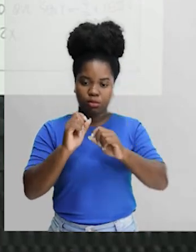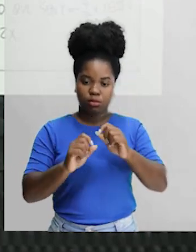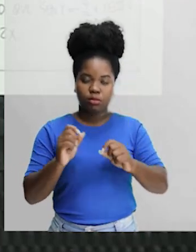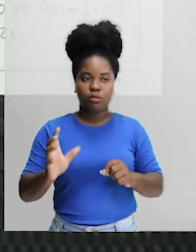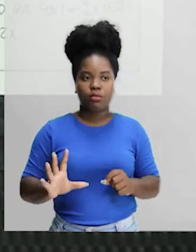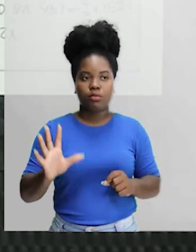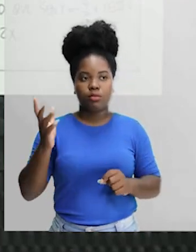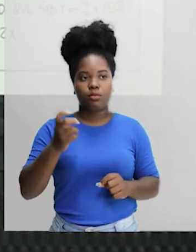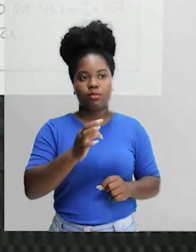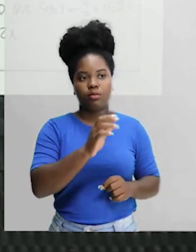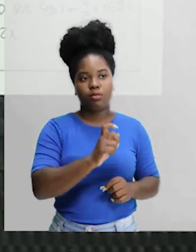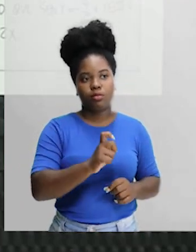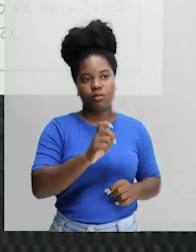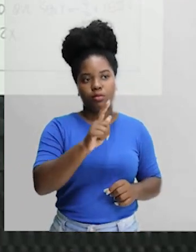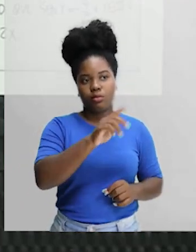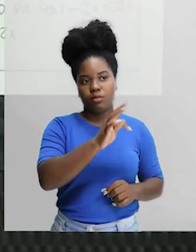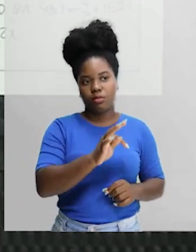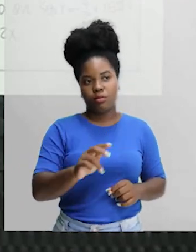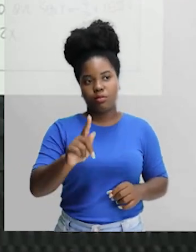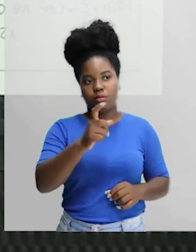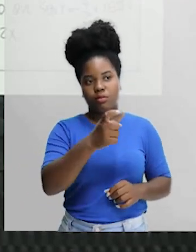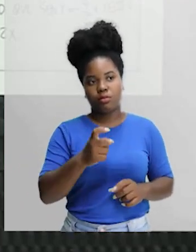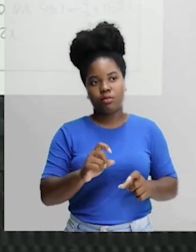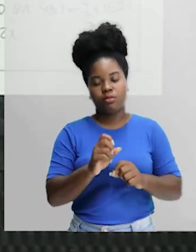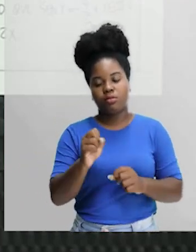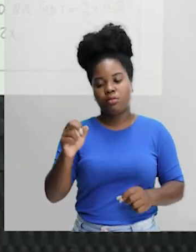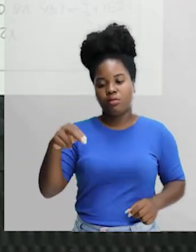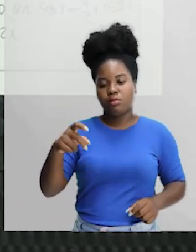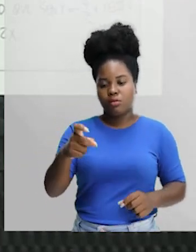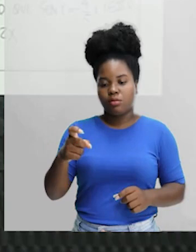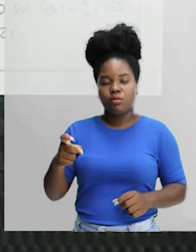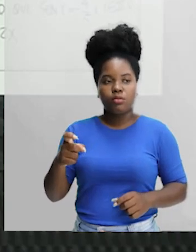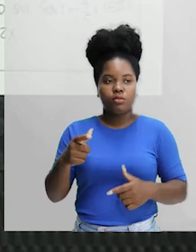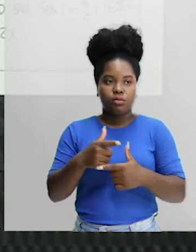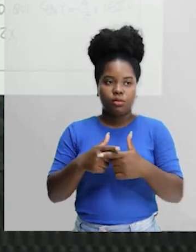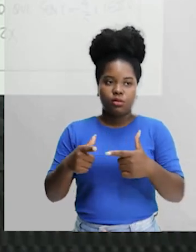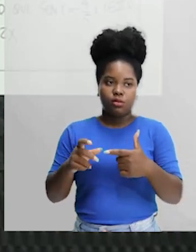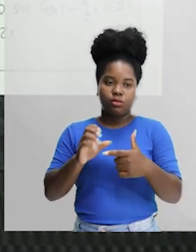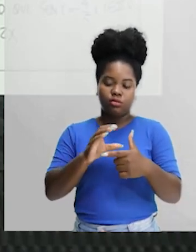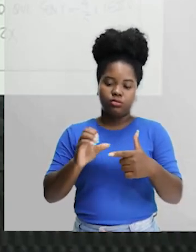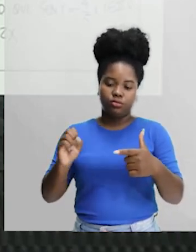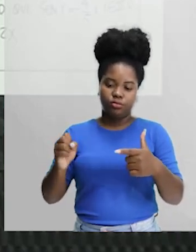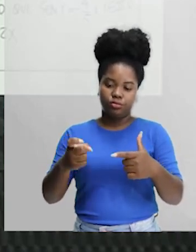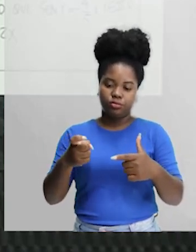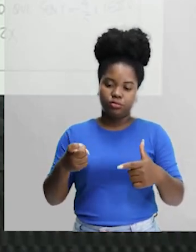de x é seno de x sobre cosseno de x. Ó.